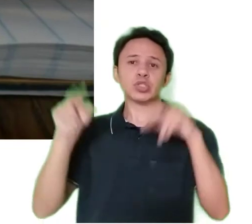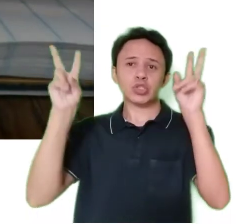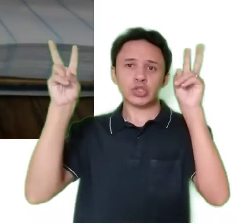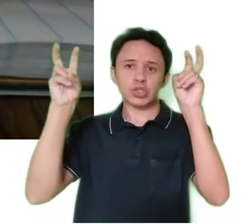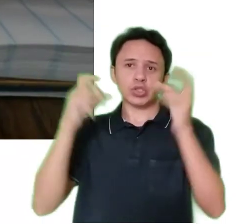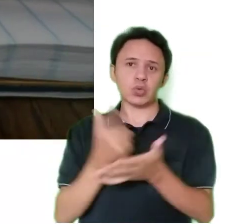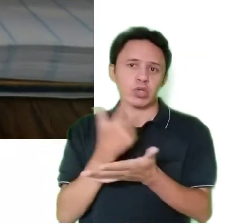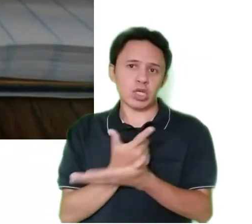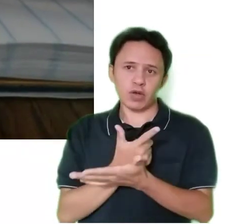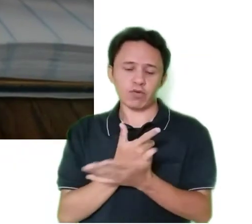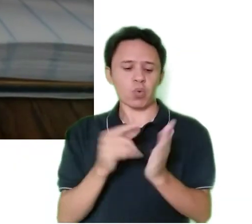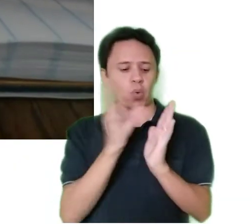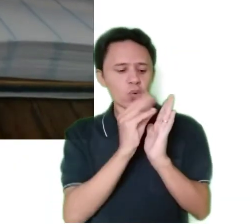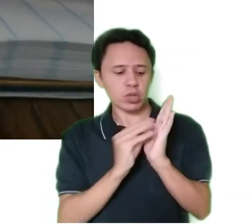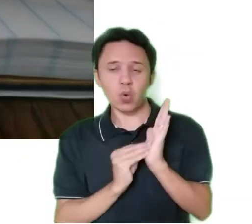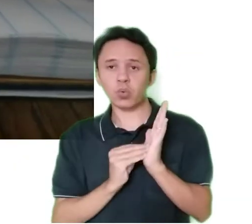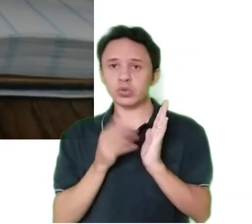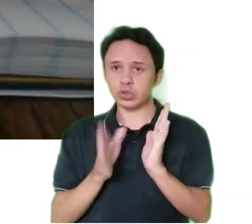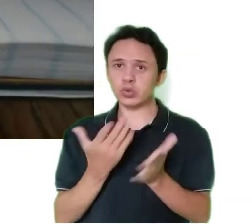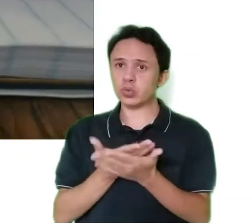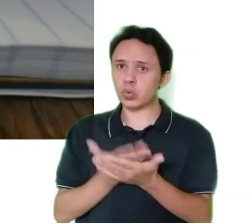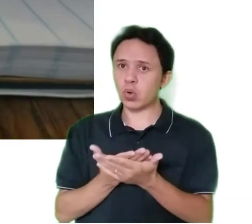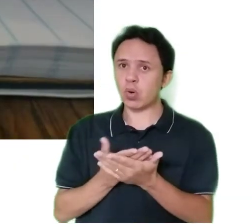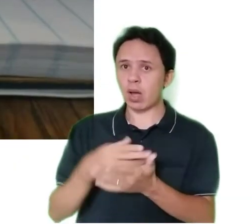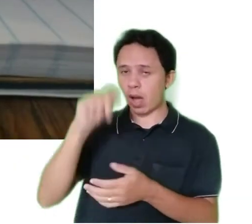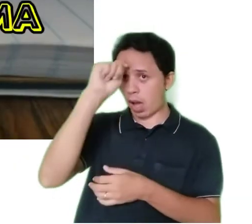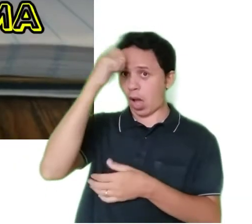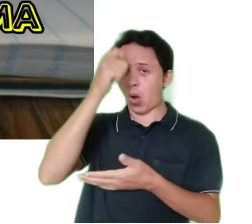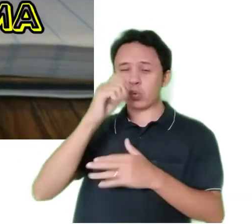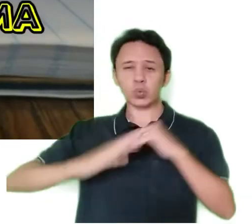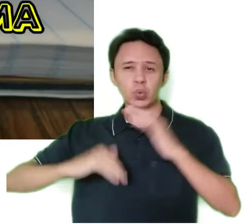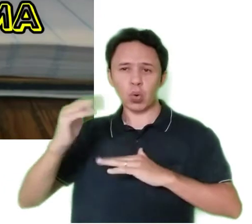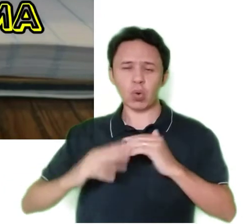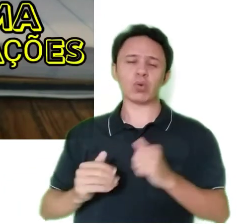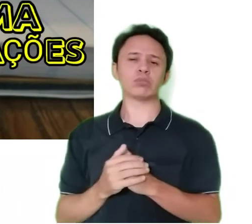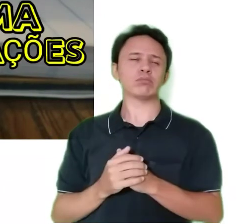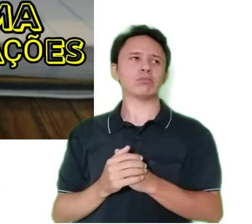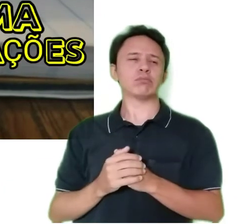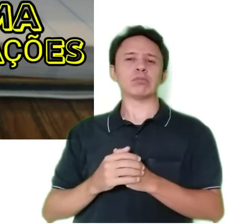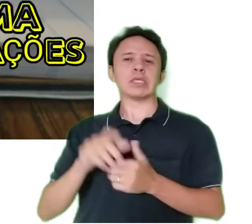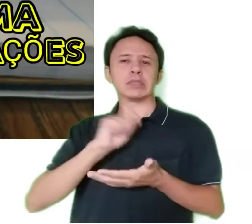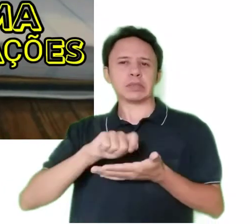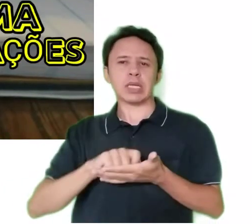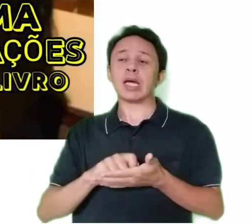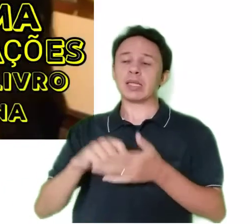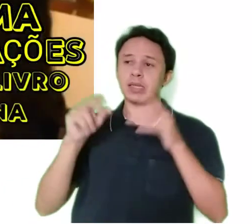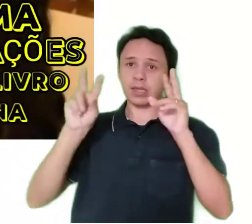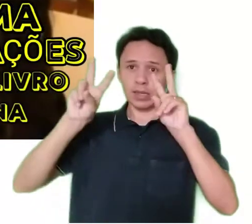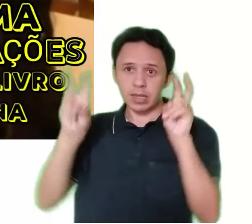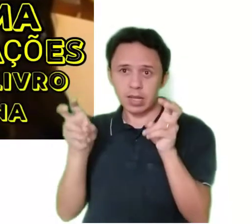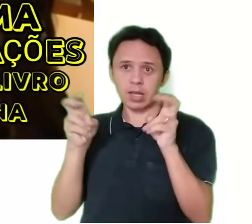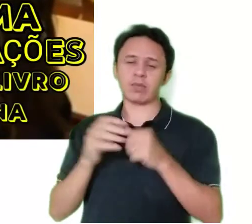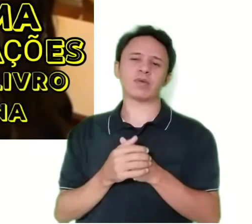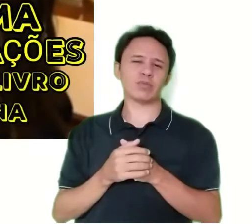título do livro ou conteúdo estudado, autor, tema, suas observações, o